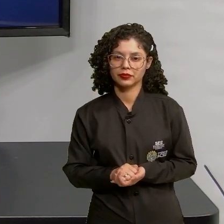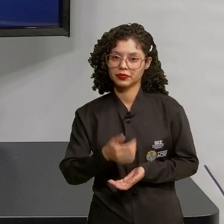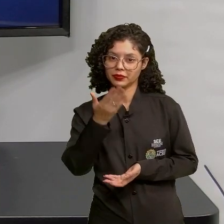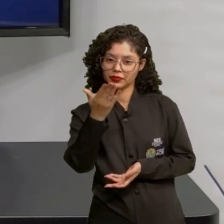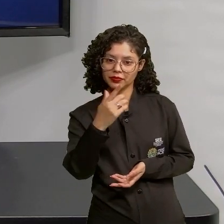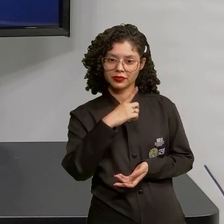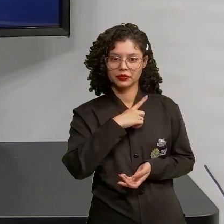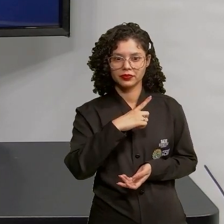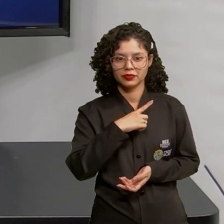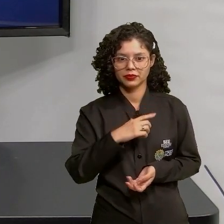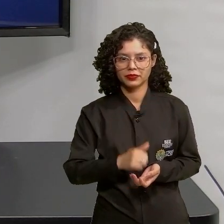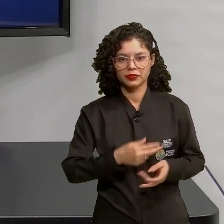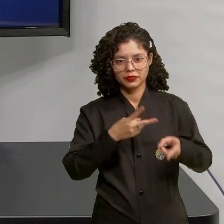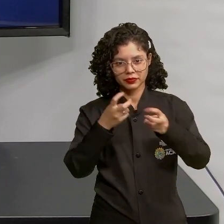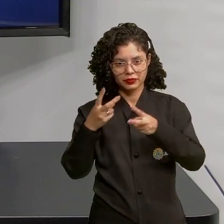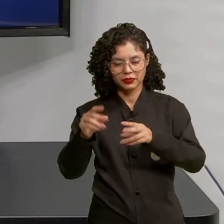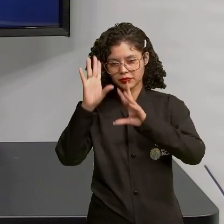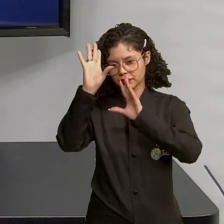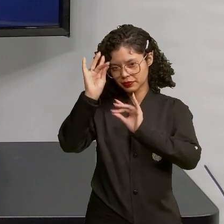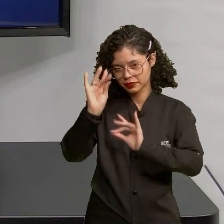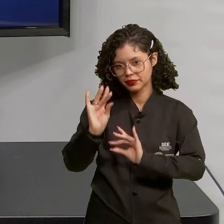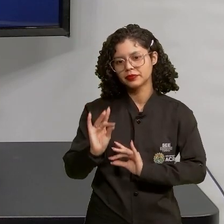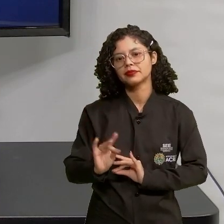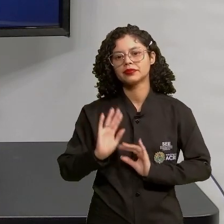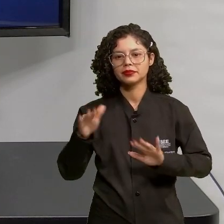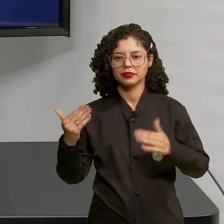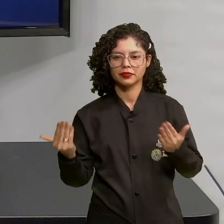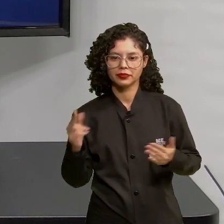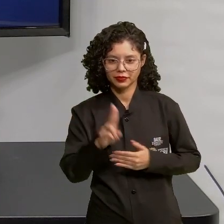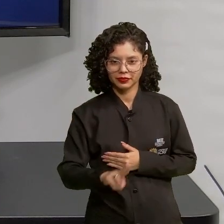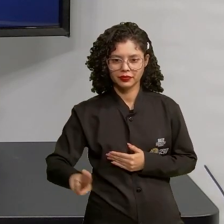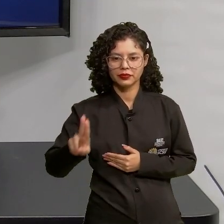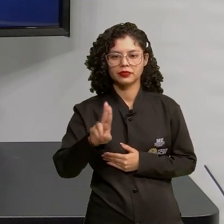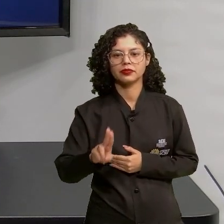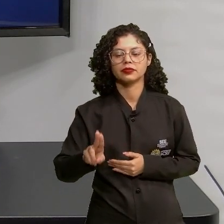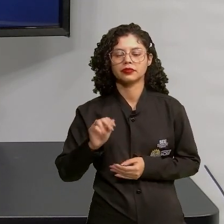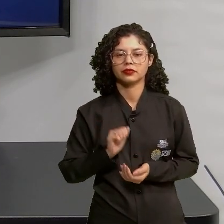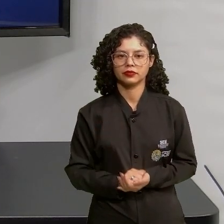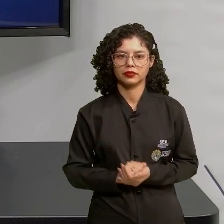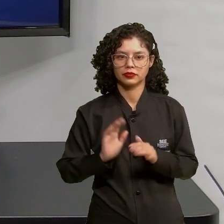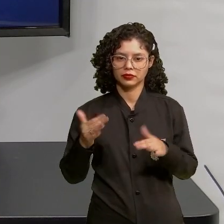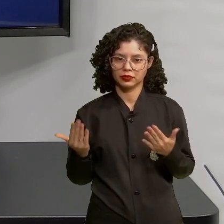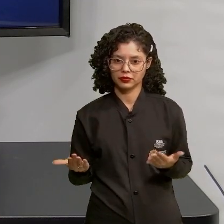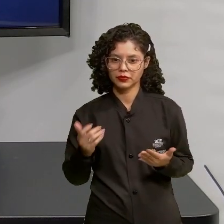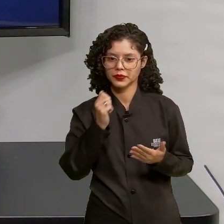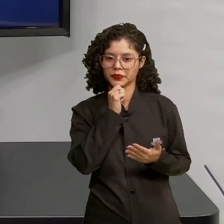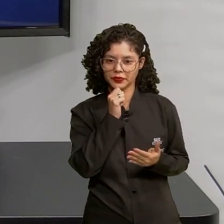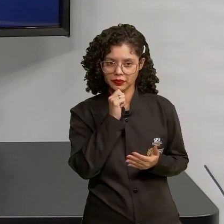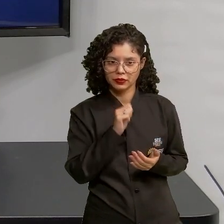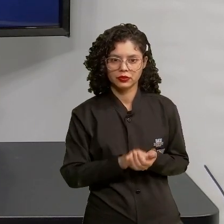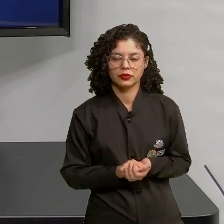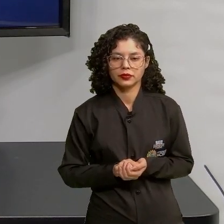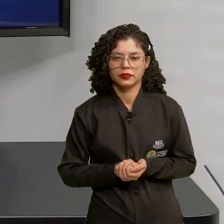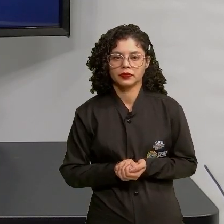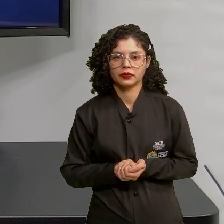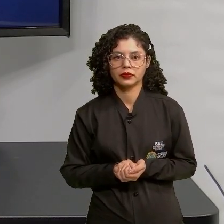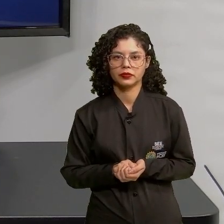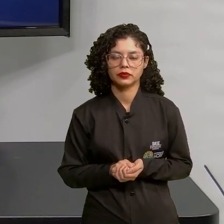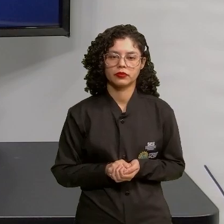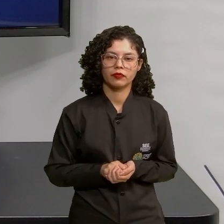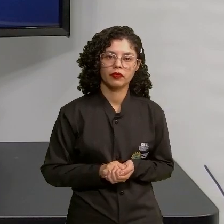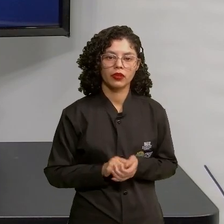você tenha observado cada detalhe, quais são os instrumentos de sopro, quais os instrumentos de corda,